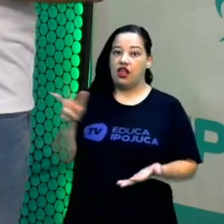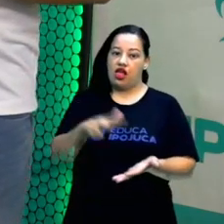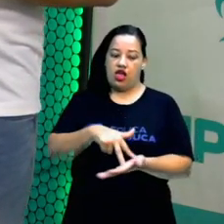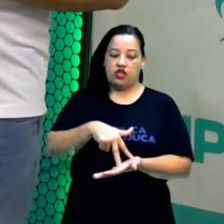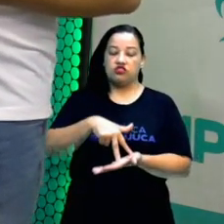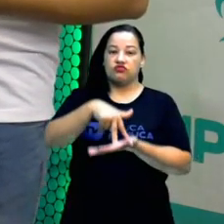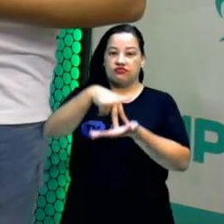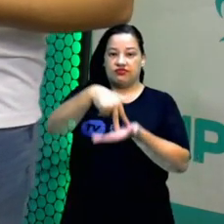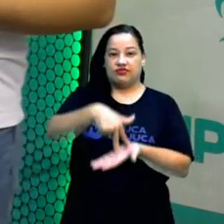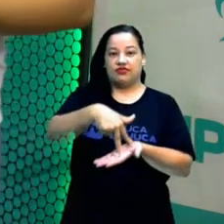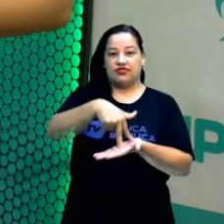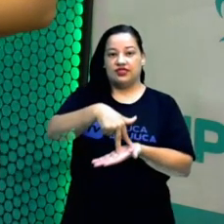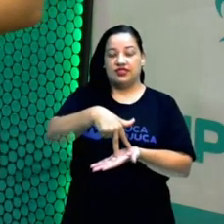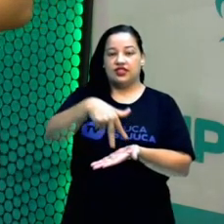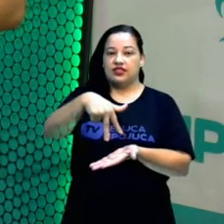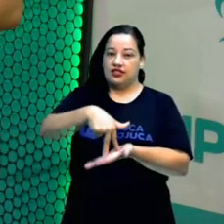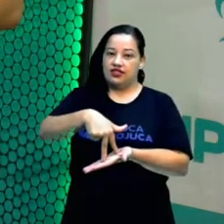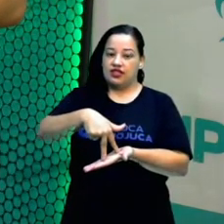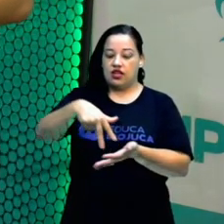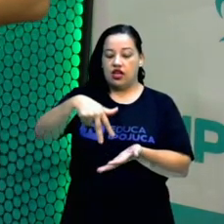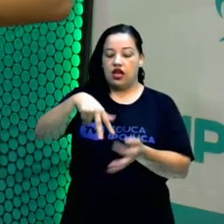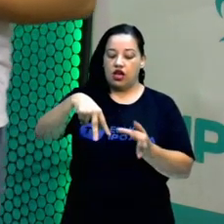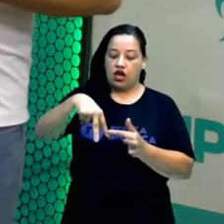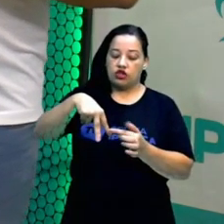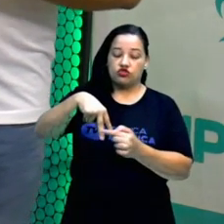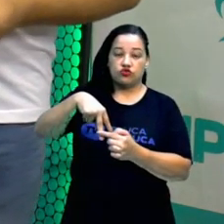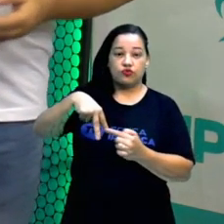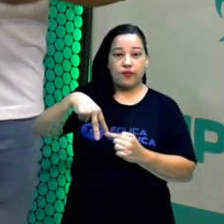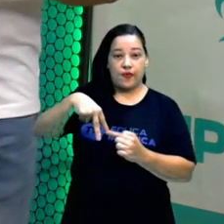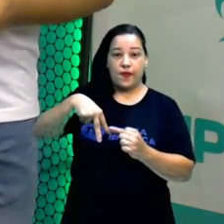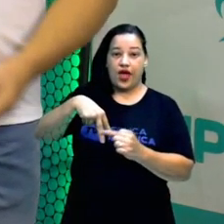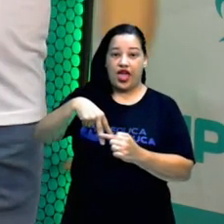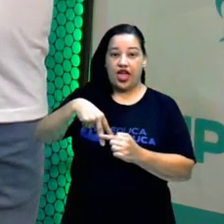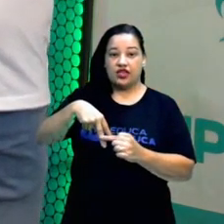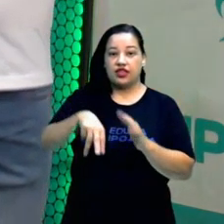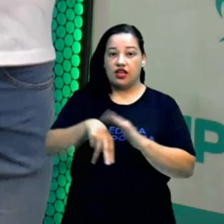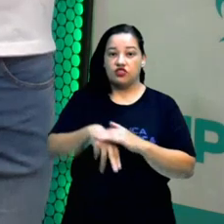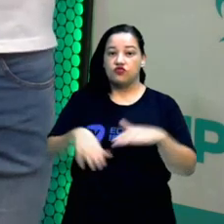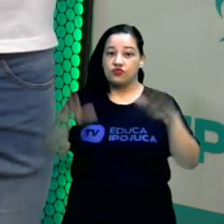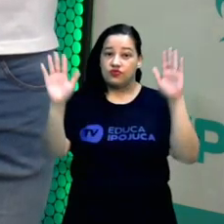está, as pernas e o levantar de mãos,